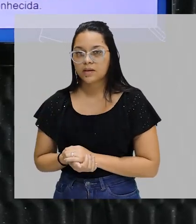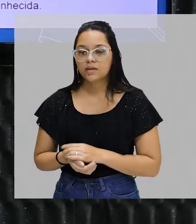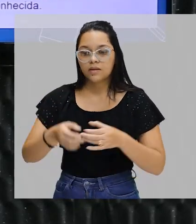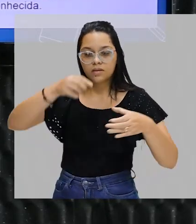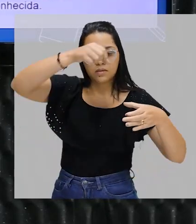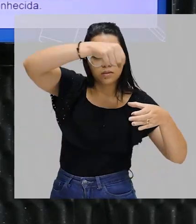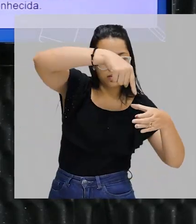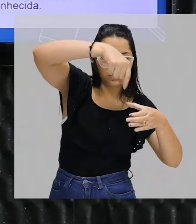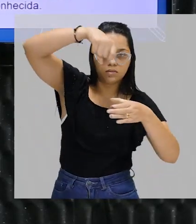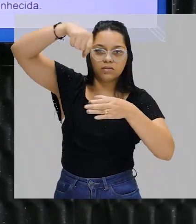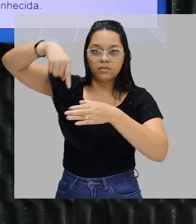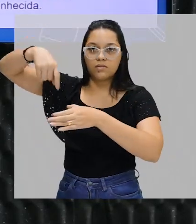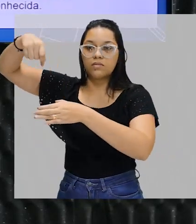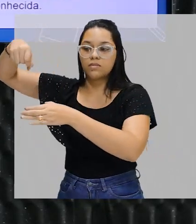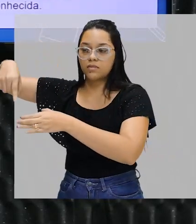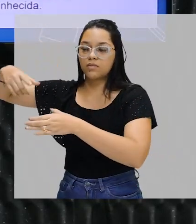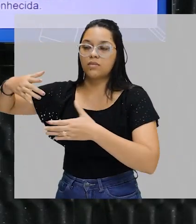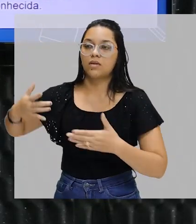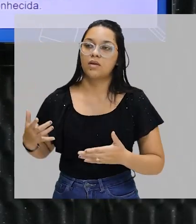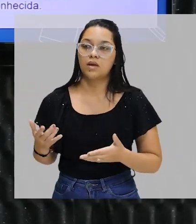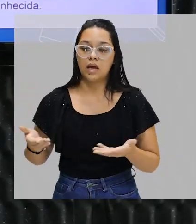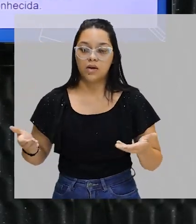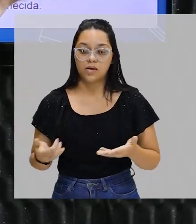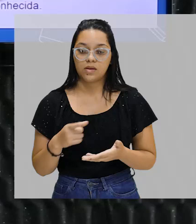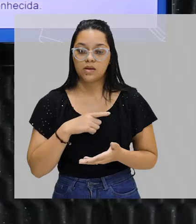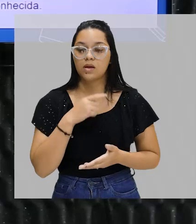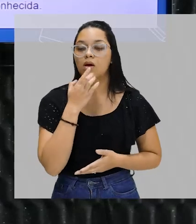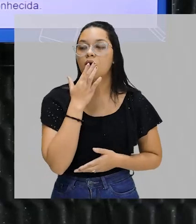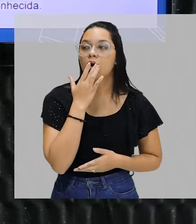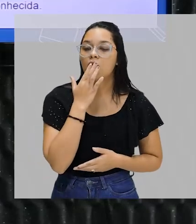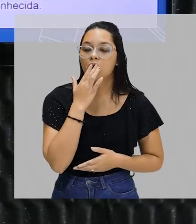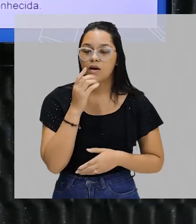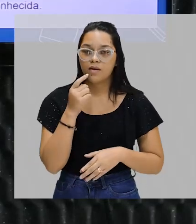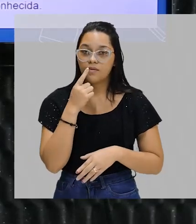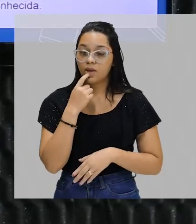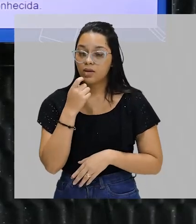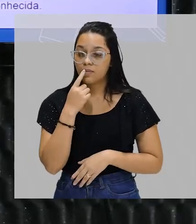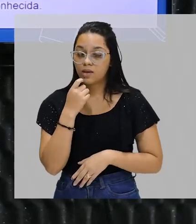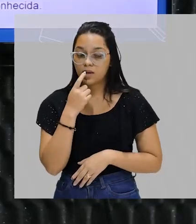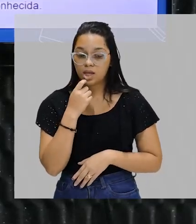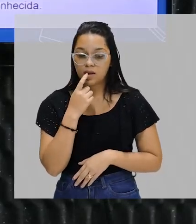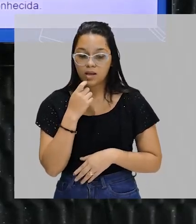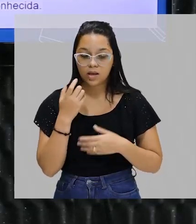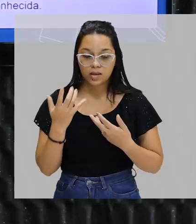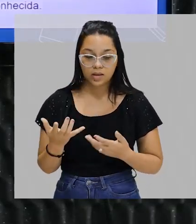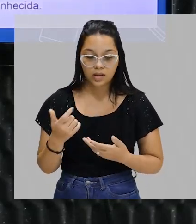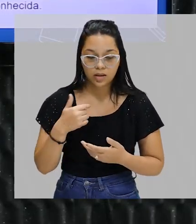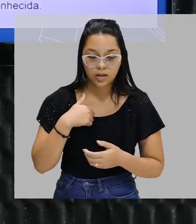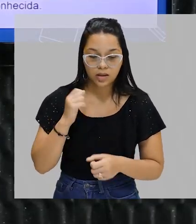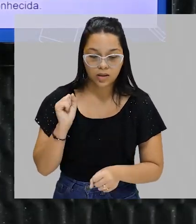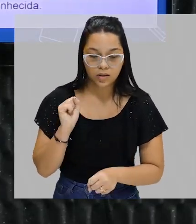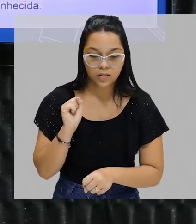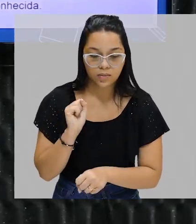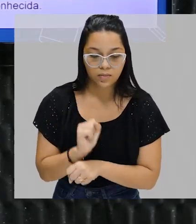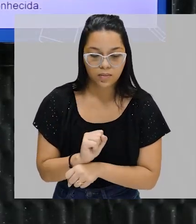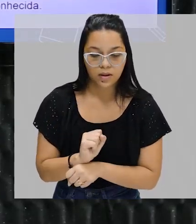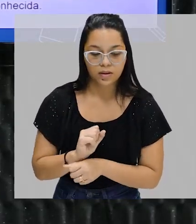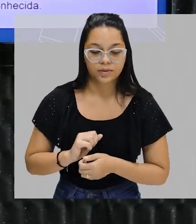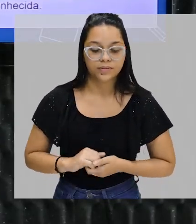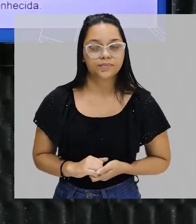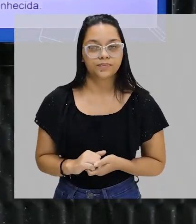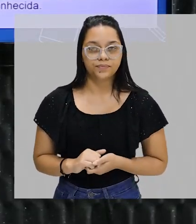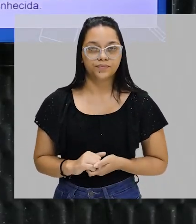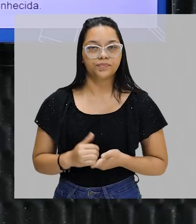inicialmente incolor, e aí quando chegar naquela coloração, por exemplo, vermelho, então eu cesso o